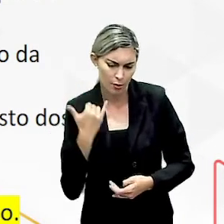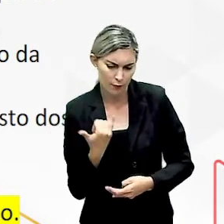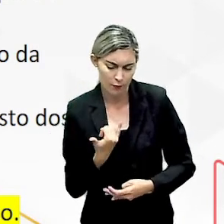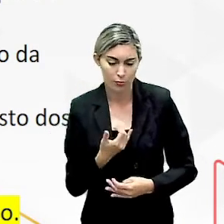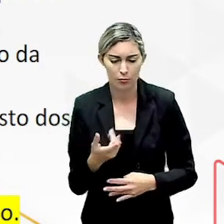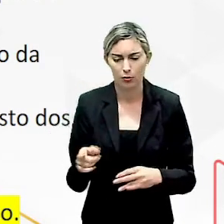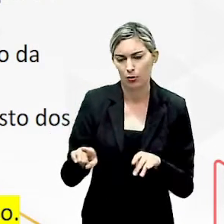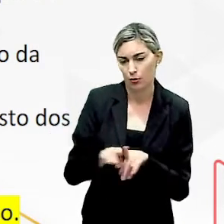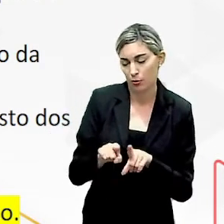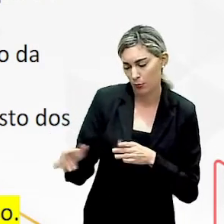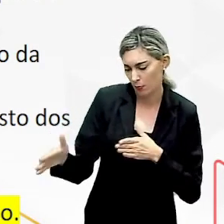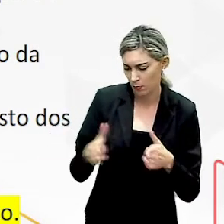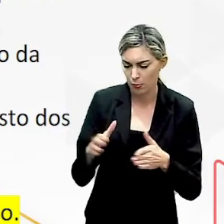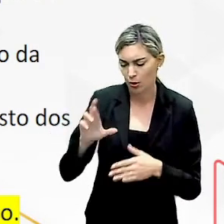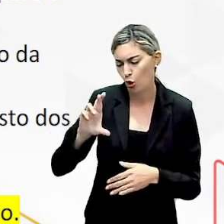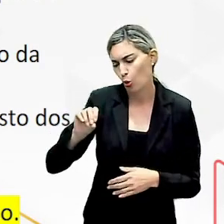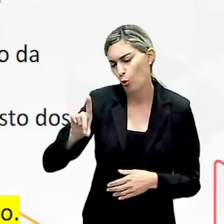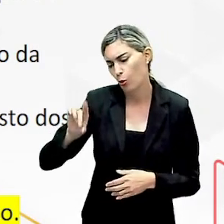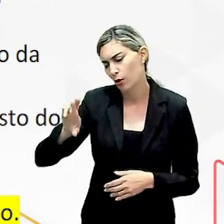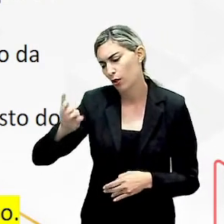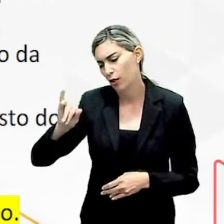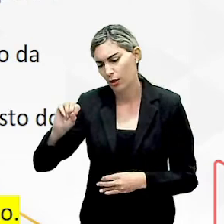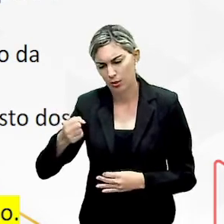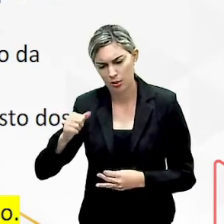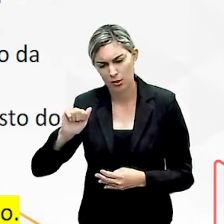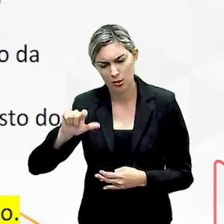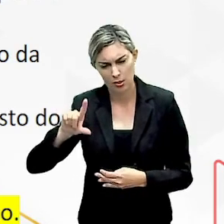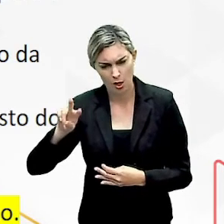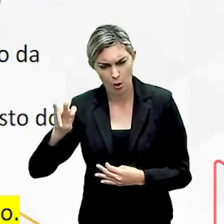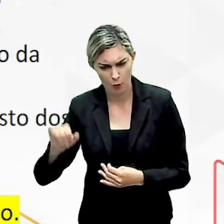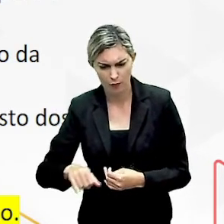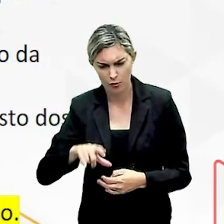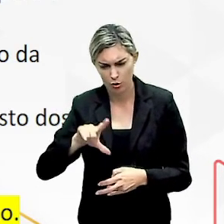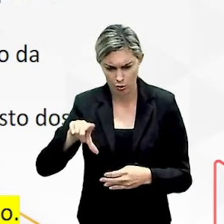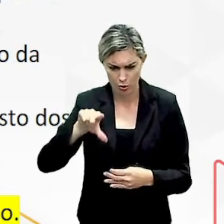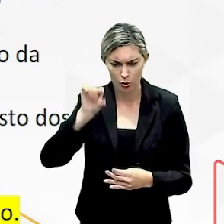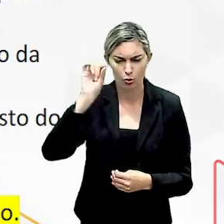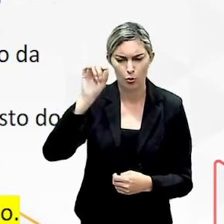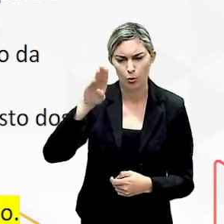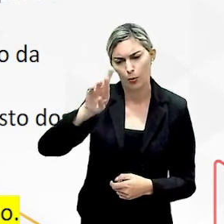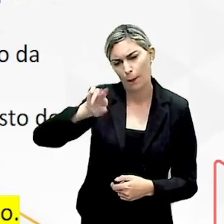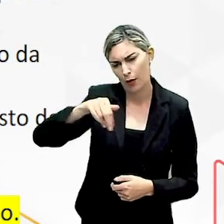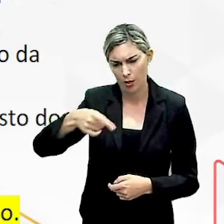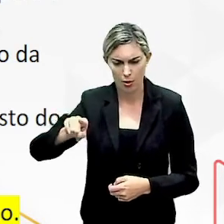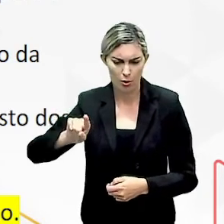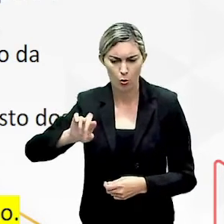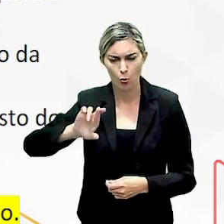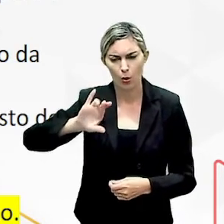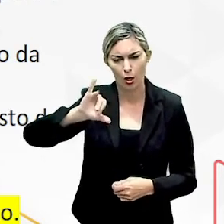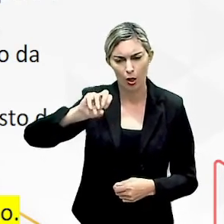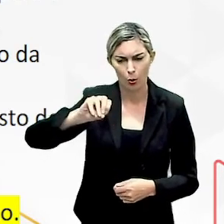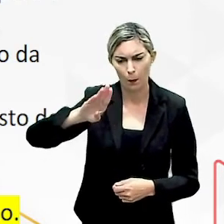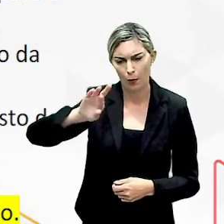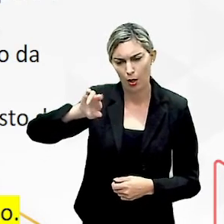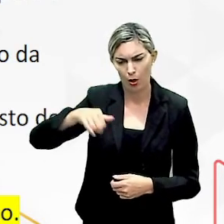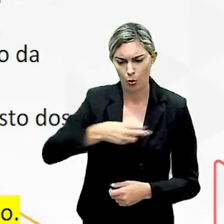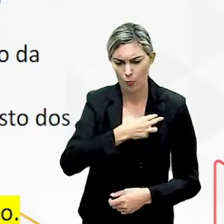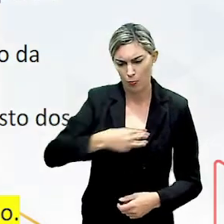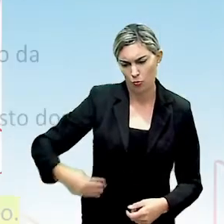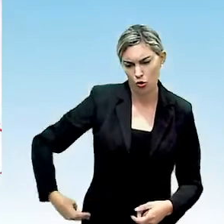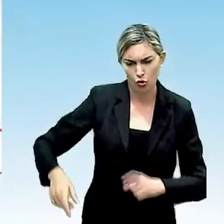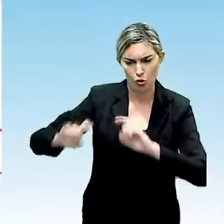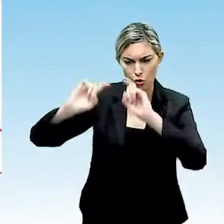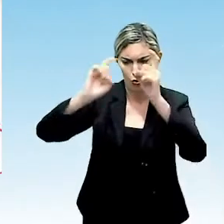também o período em que Rodrigues Alves vai nomear como barão, né, o barão do Rio Branco, como sendo ministro das